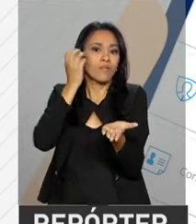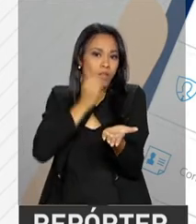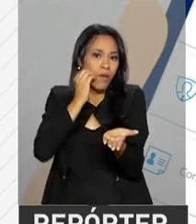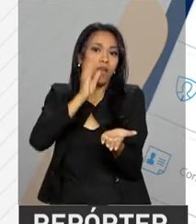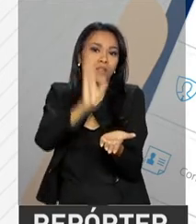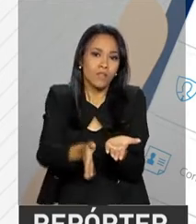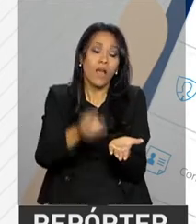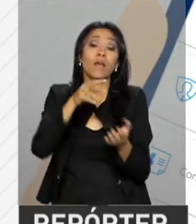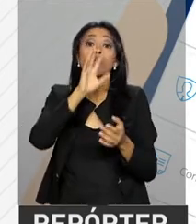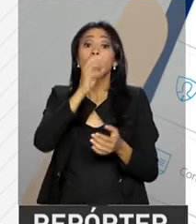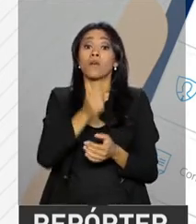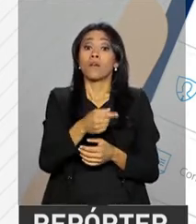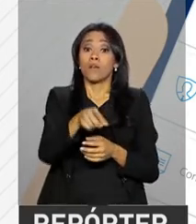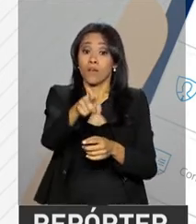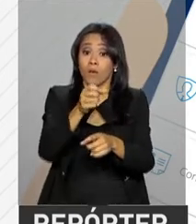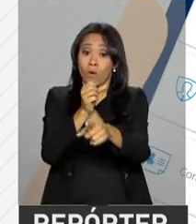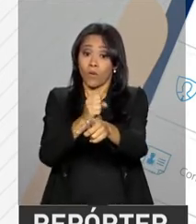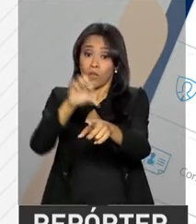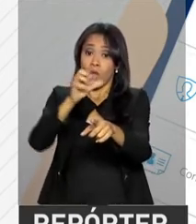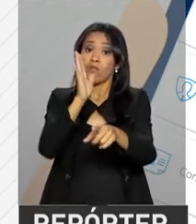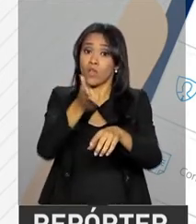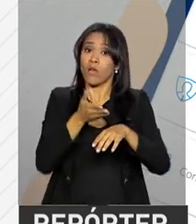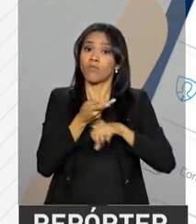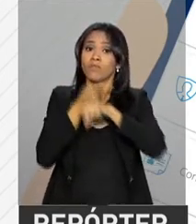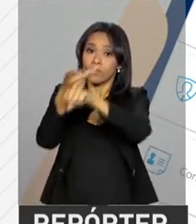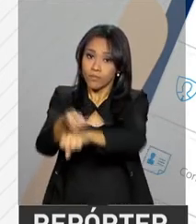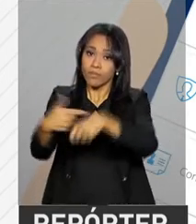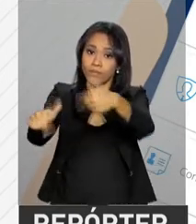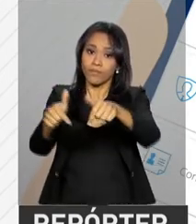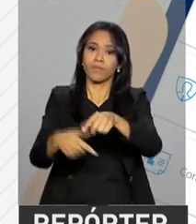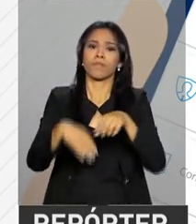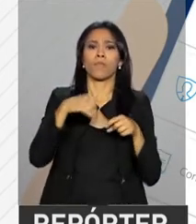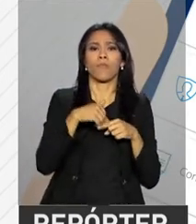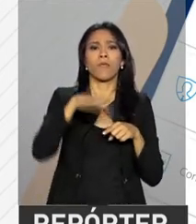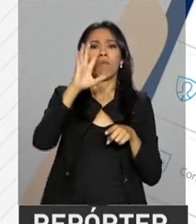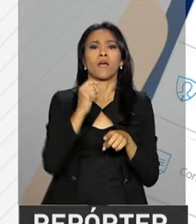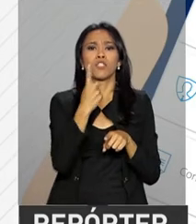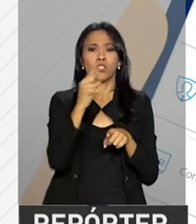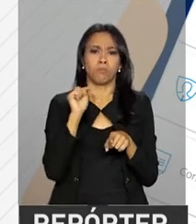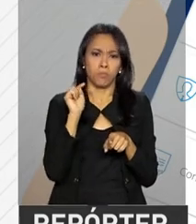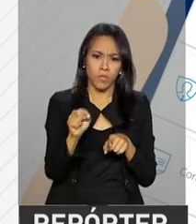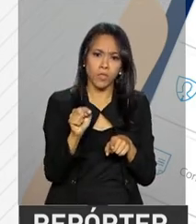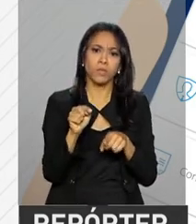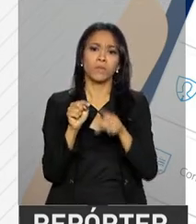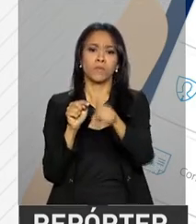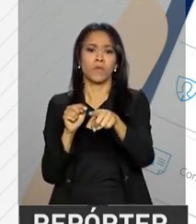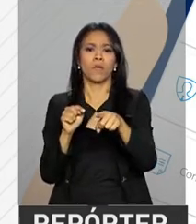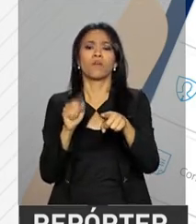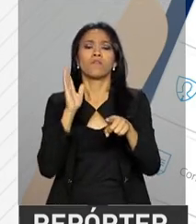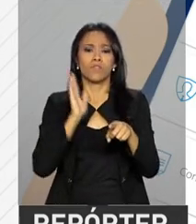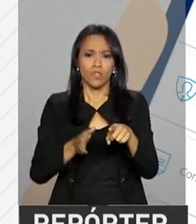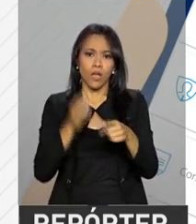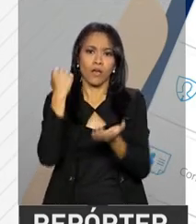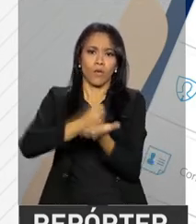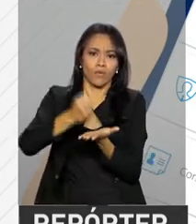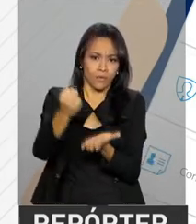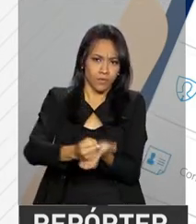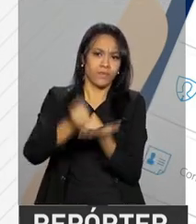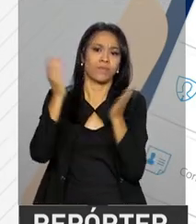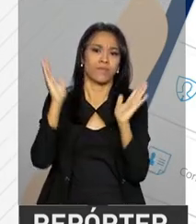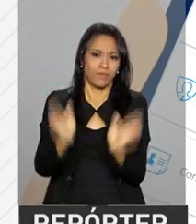encaminhados a entrevistas de emprego com a ferramenta e mais de 1400 colocações já foram realizadas com o